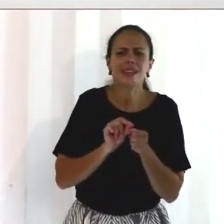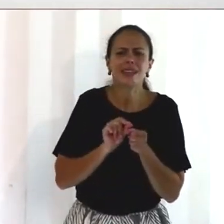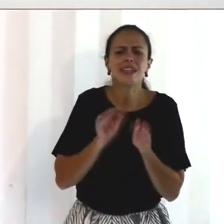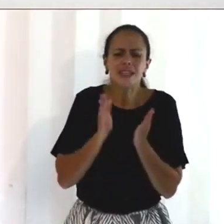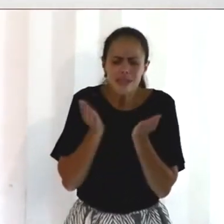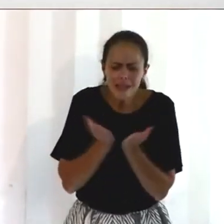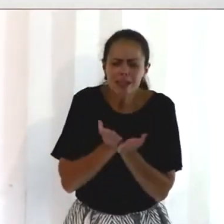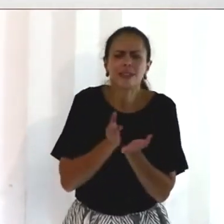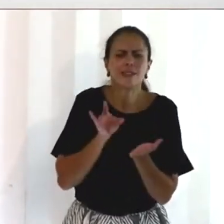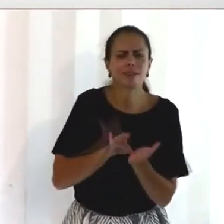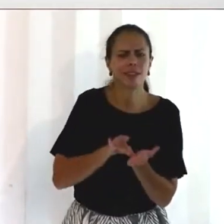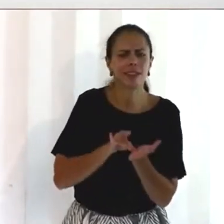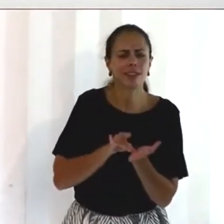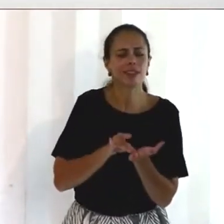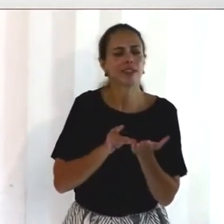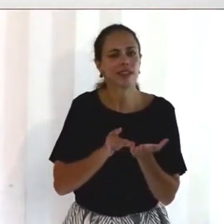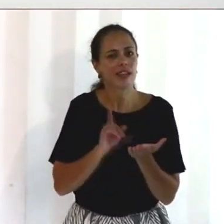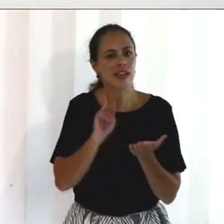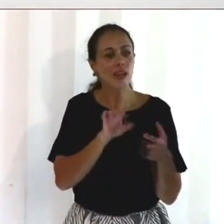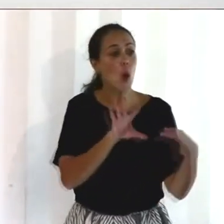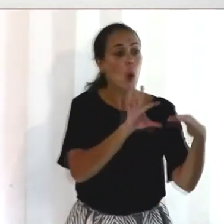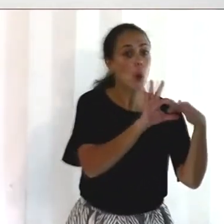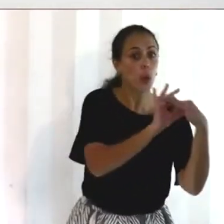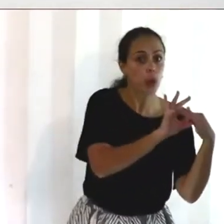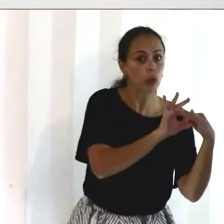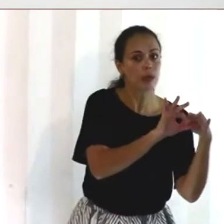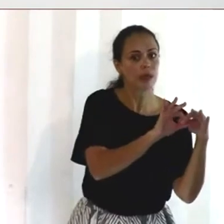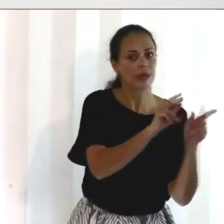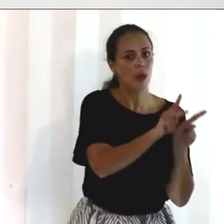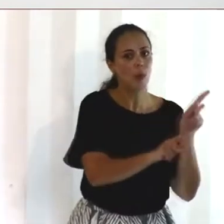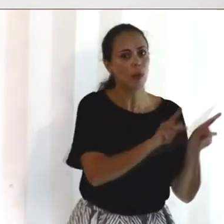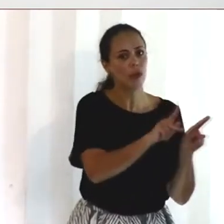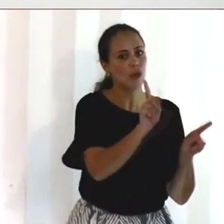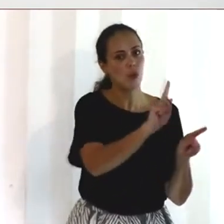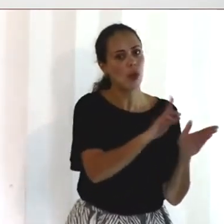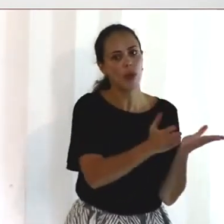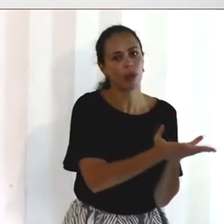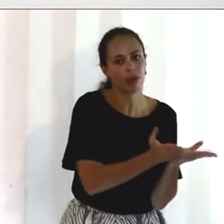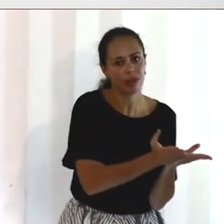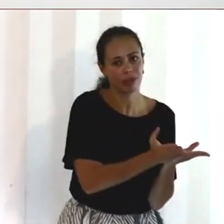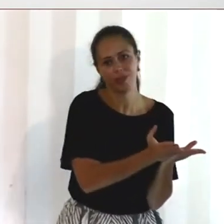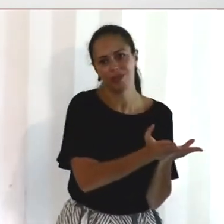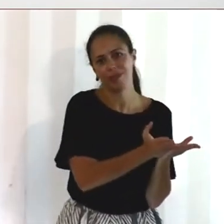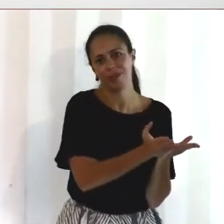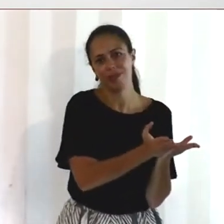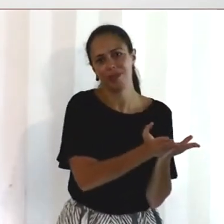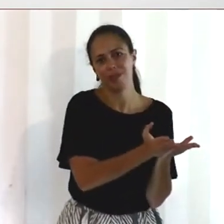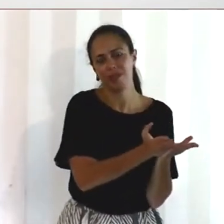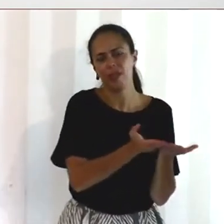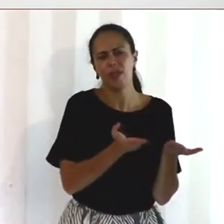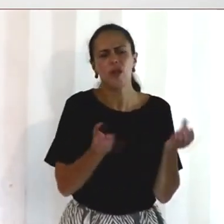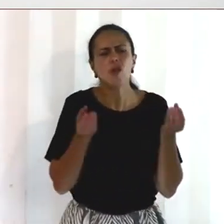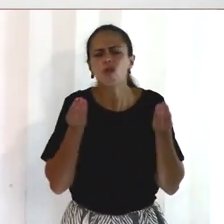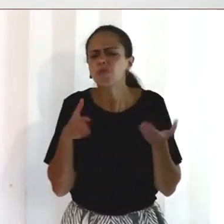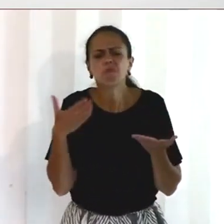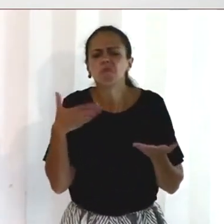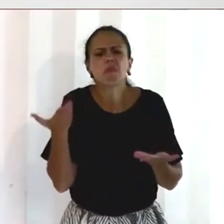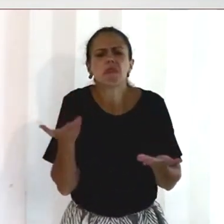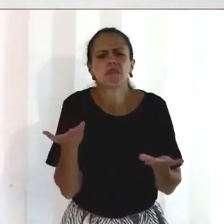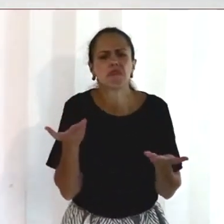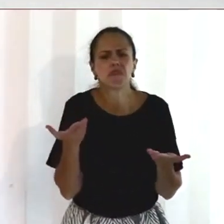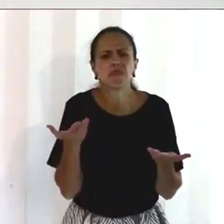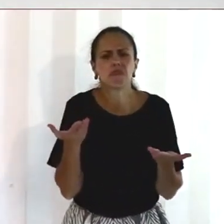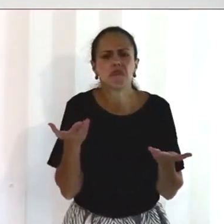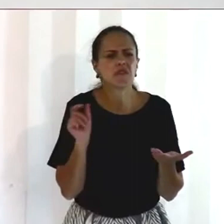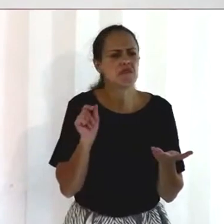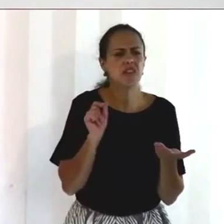as contaminações do mundo. Esse pratica a boa religião. Meus irmãos, isso é na semana. Por isso eu